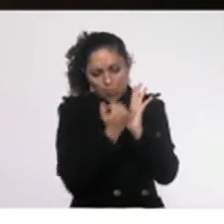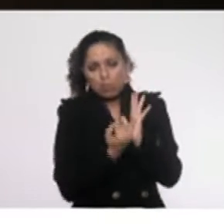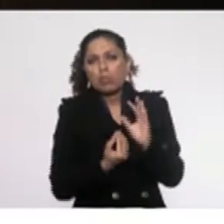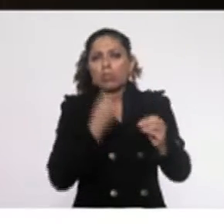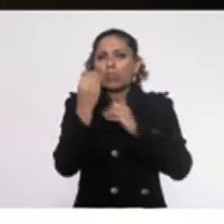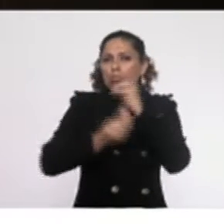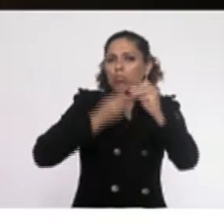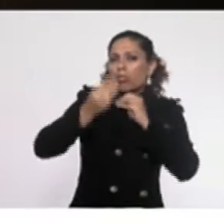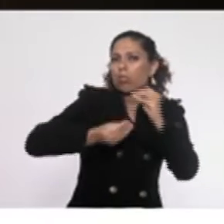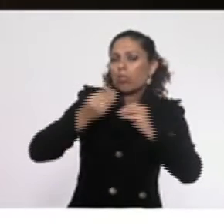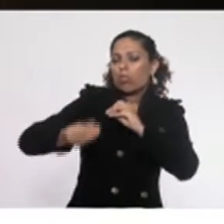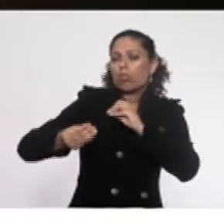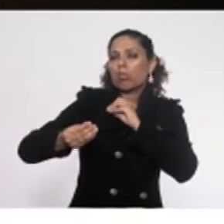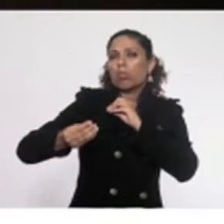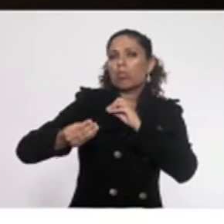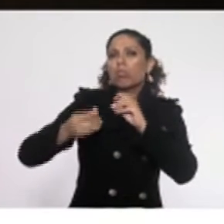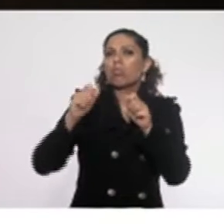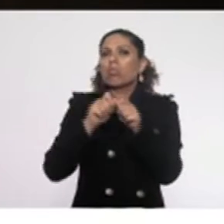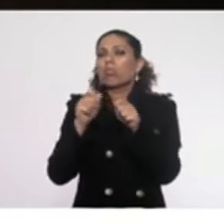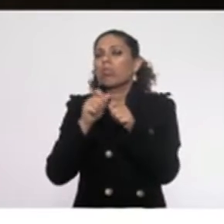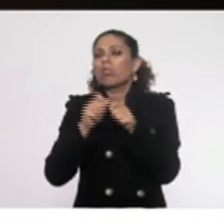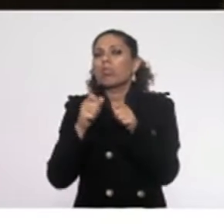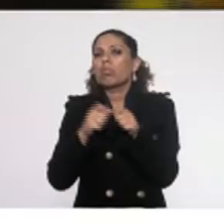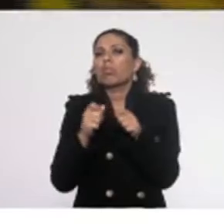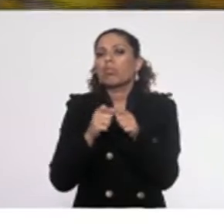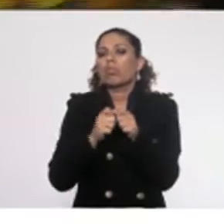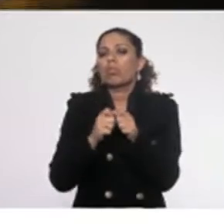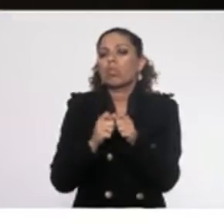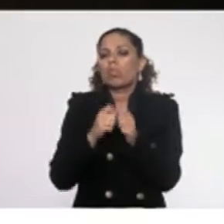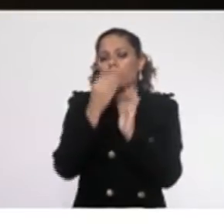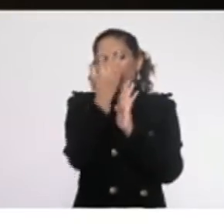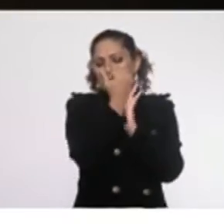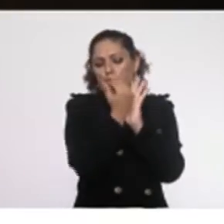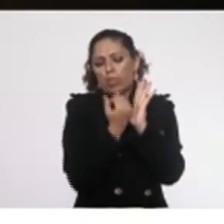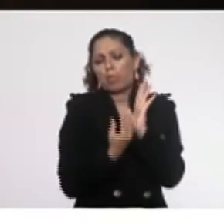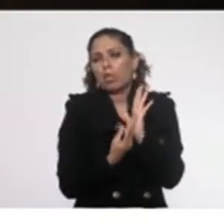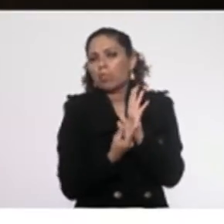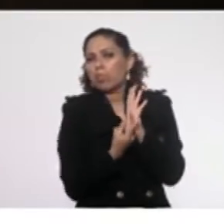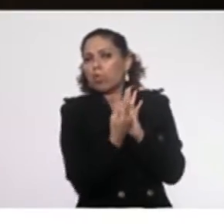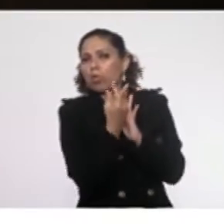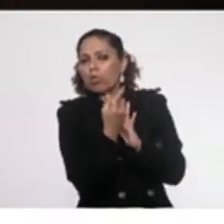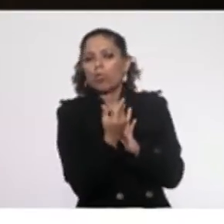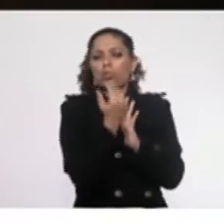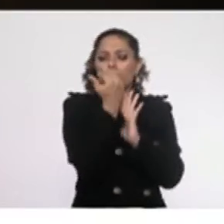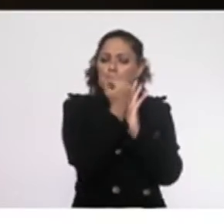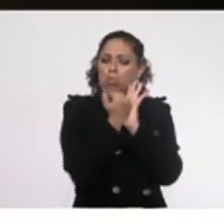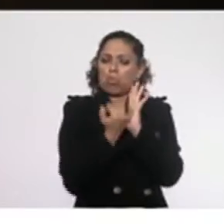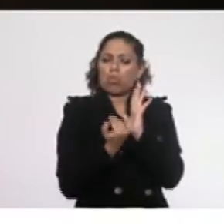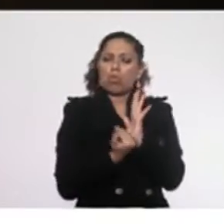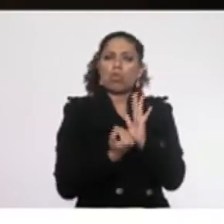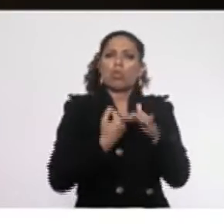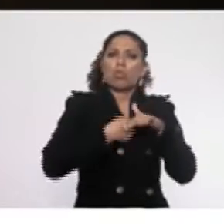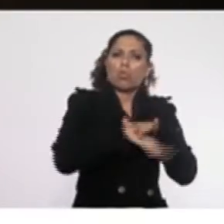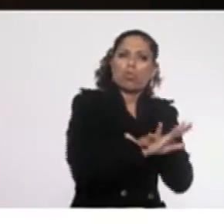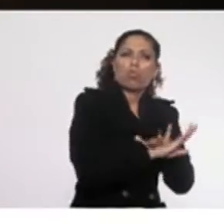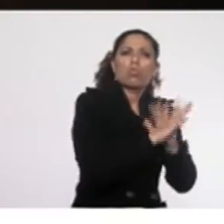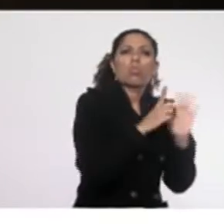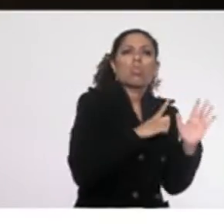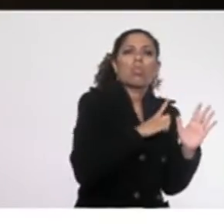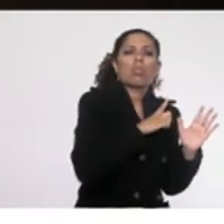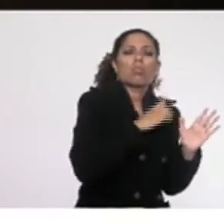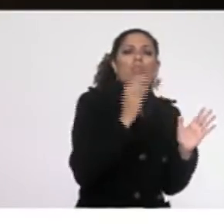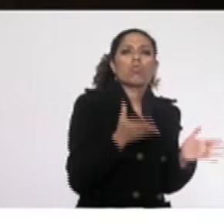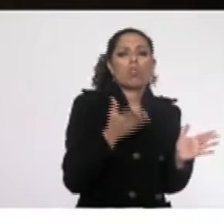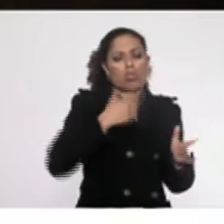será feito, né, realizado a questão orçamentária, e aí quando cria a regra um fundo já existente, mas só deixando claro que a gente